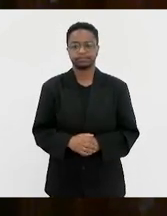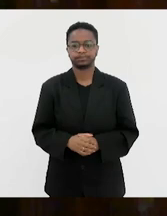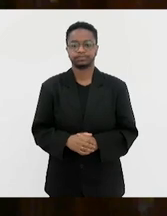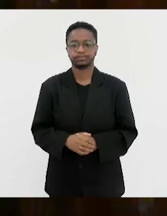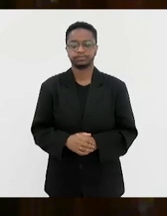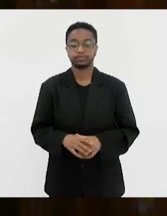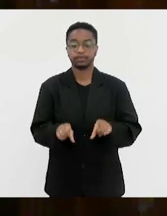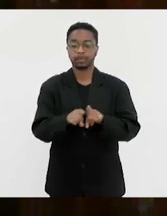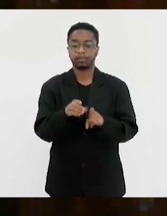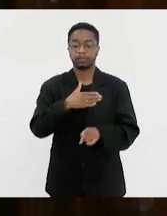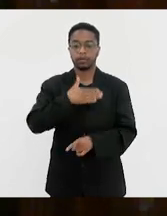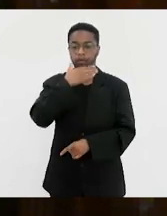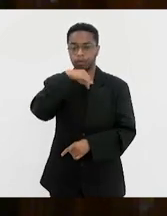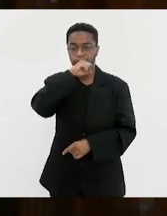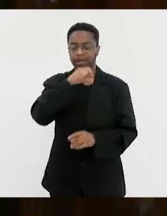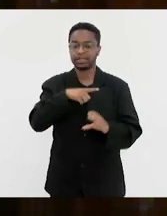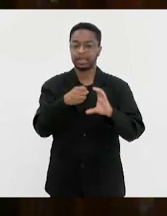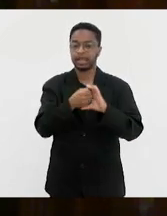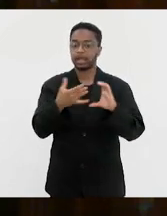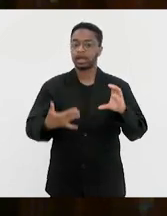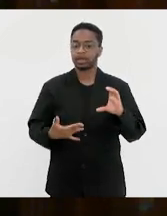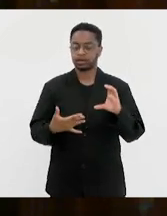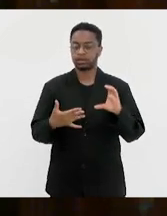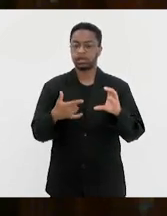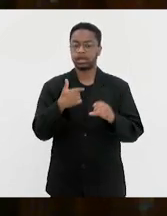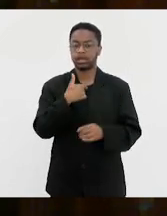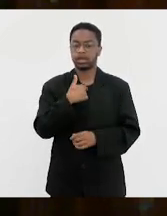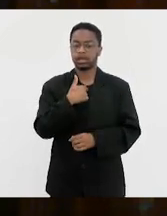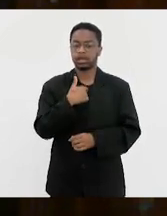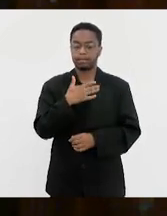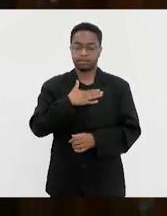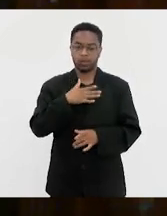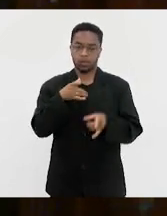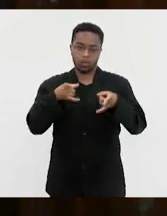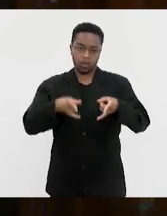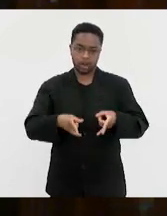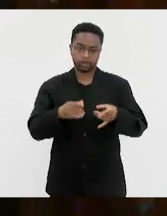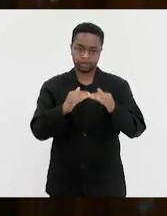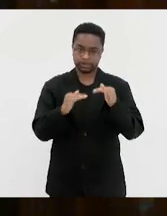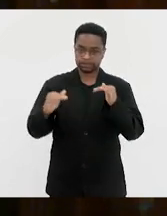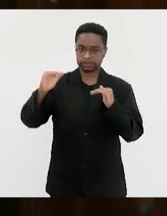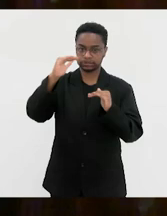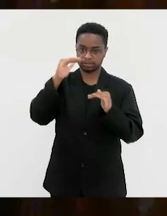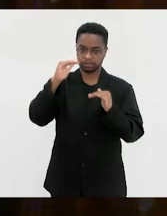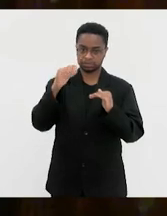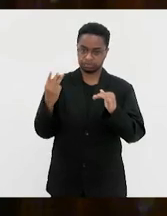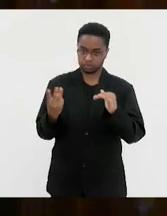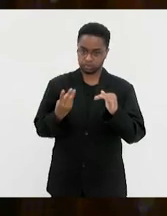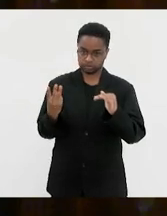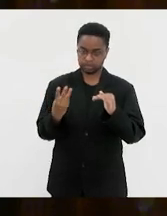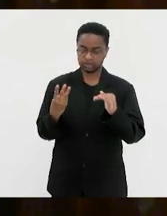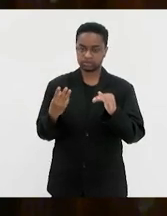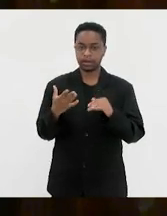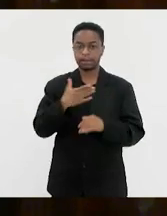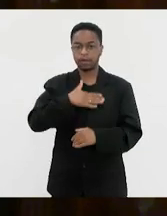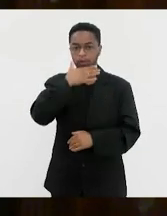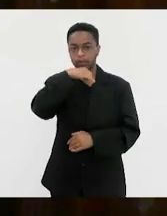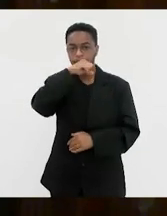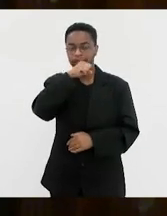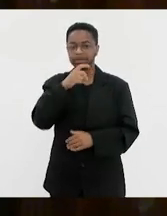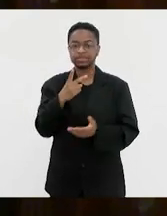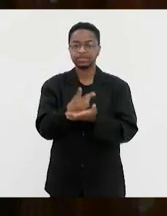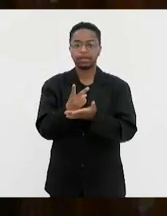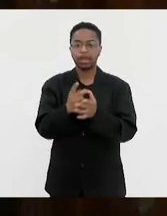Meu pai tinha uma característica que meu quarto ficava em cima, o quarto de nós três, e o meu pai tinha um hábito de acordar